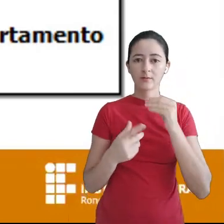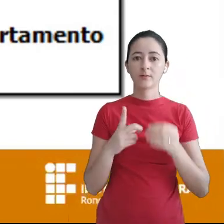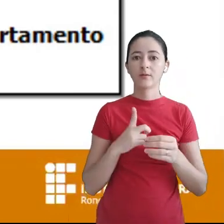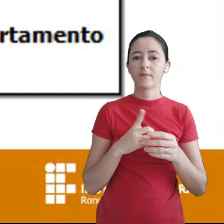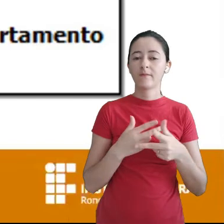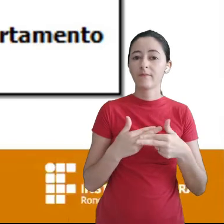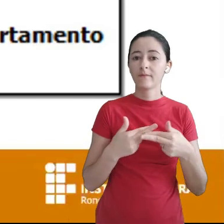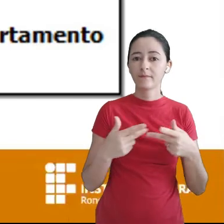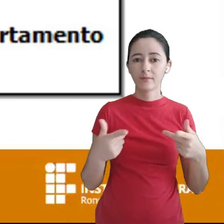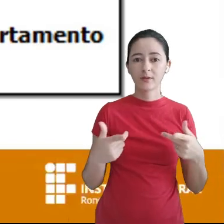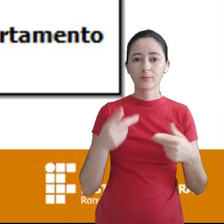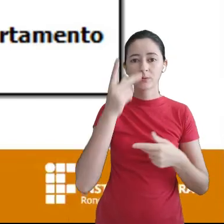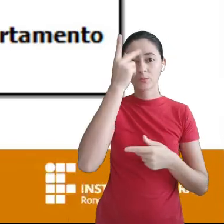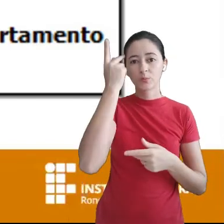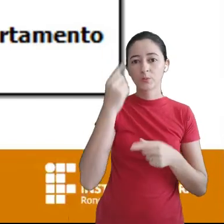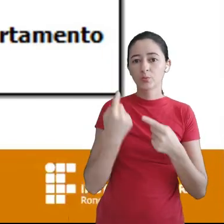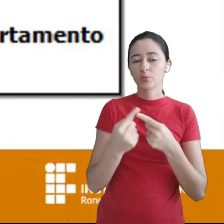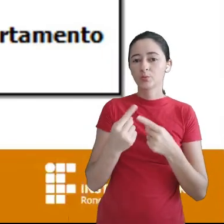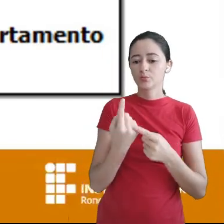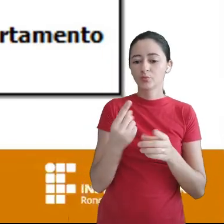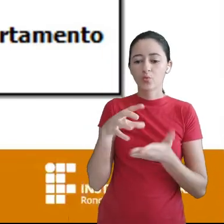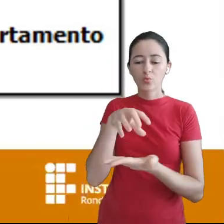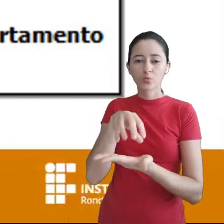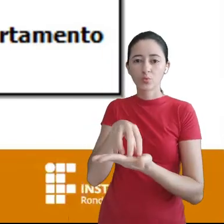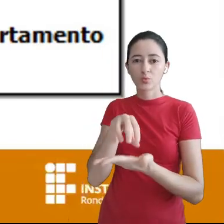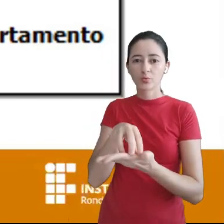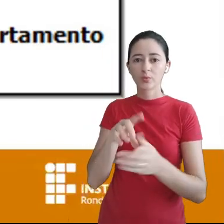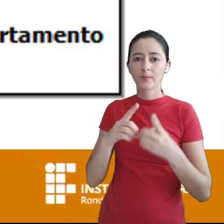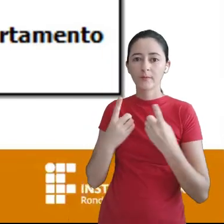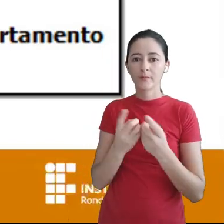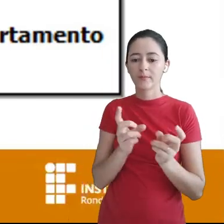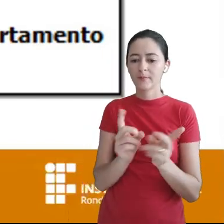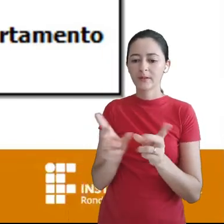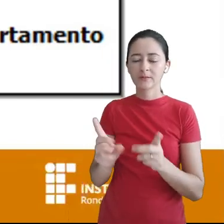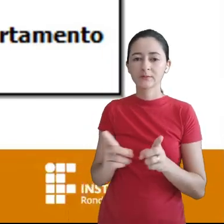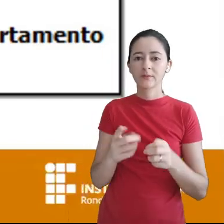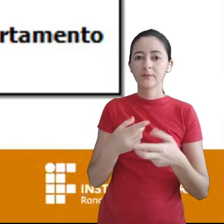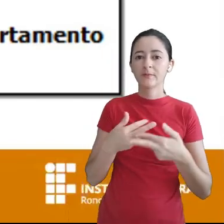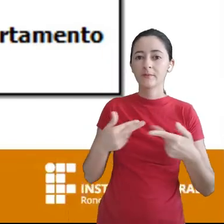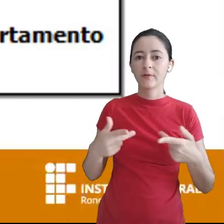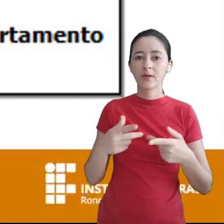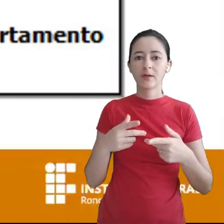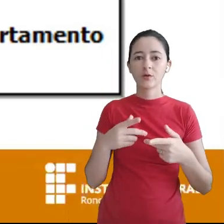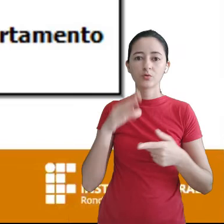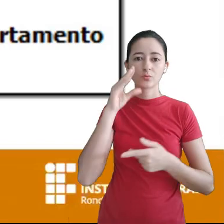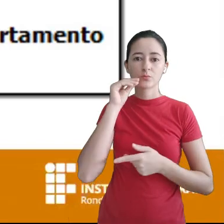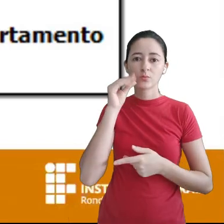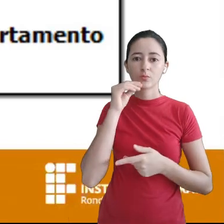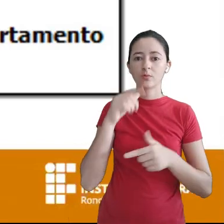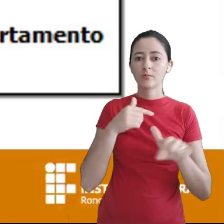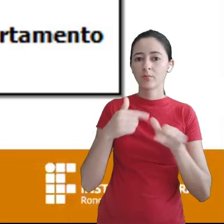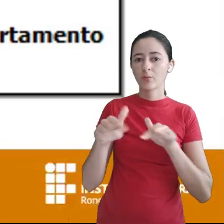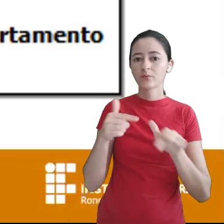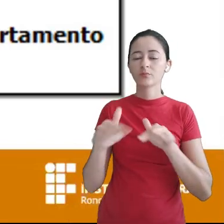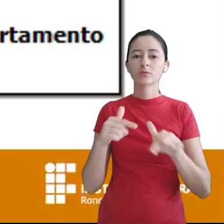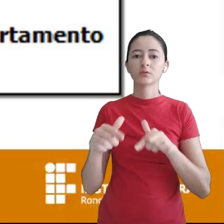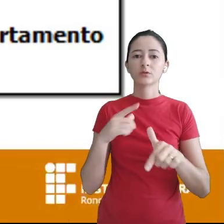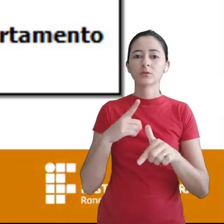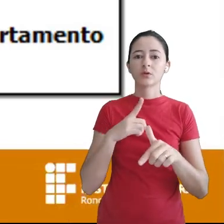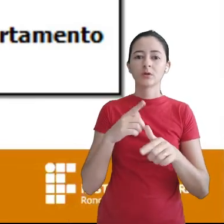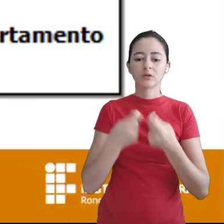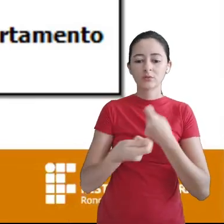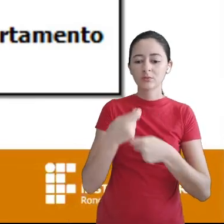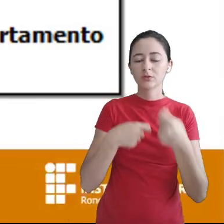vários funcionários? Um departamento de vendas vai ter vários vendedores. Um departamento de contabilidade vai ter vários